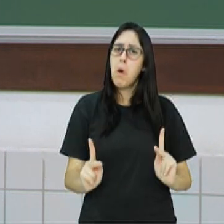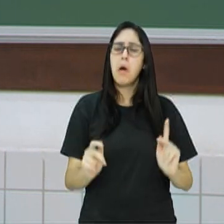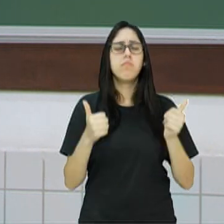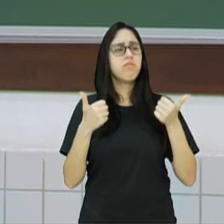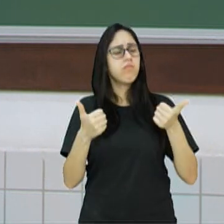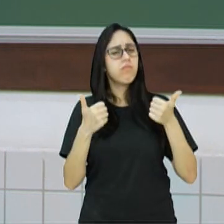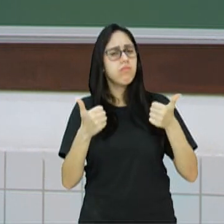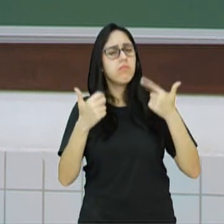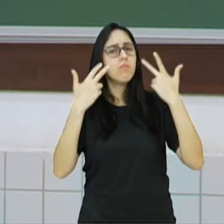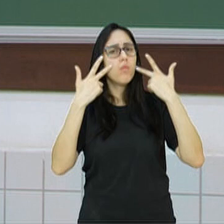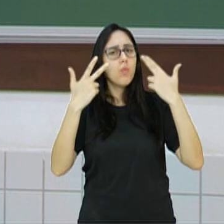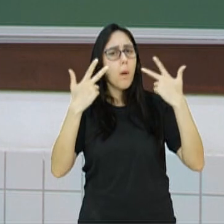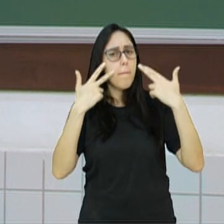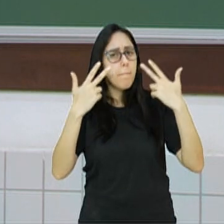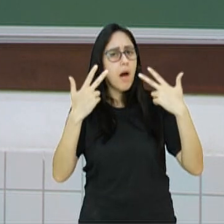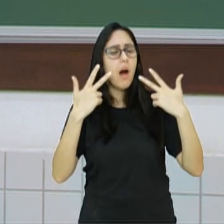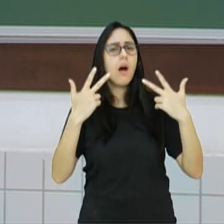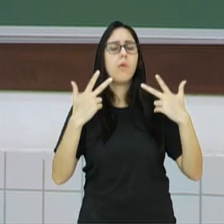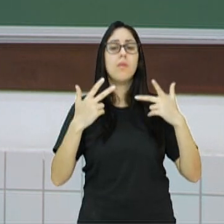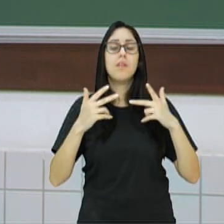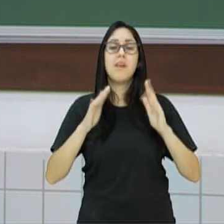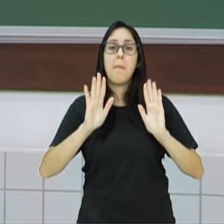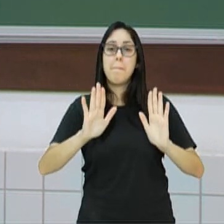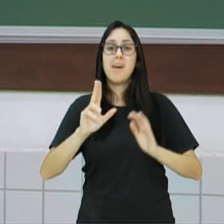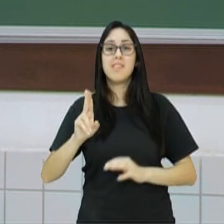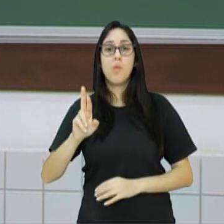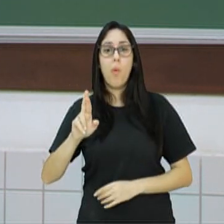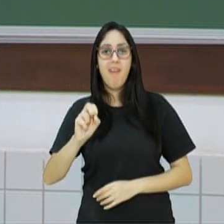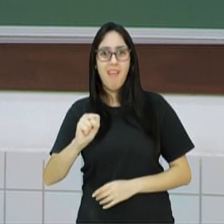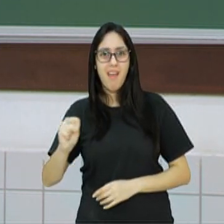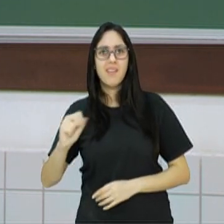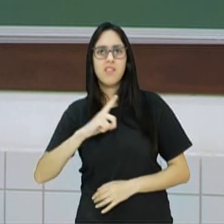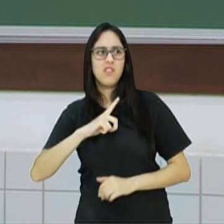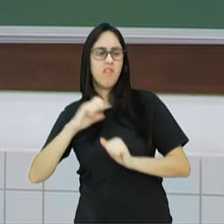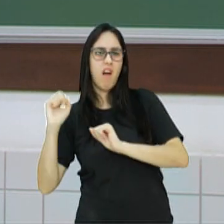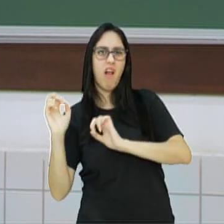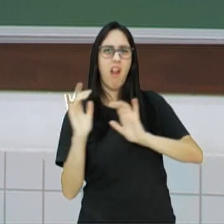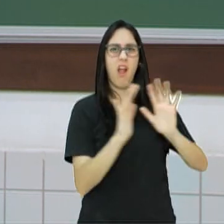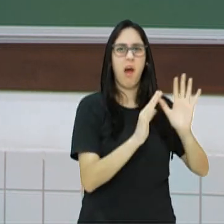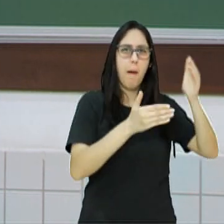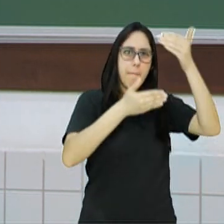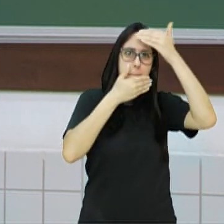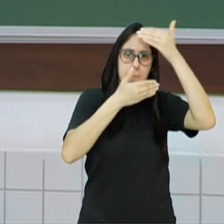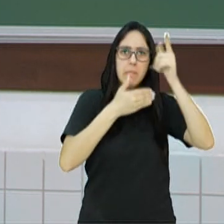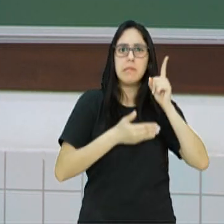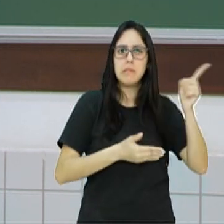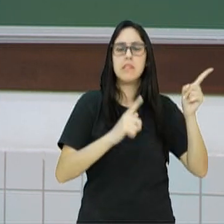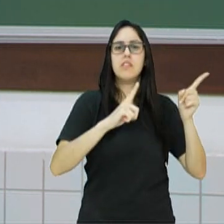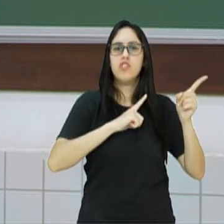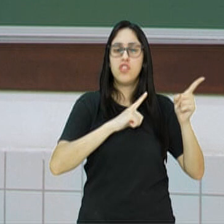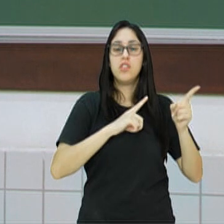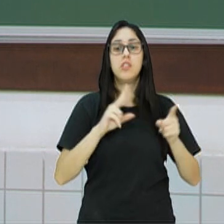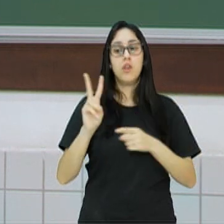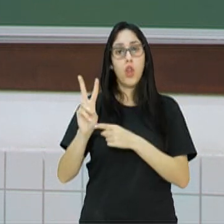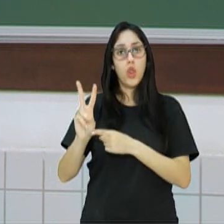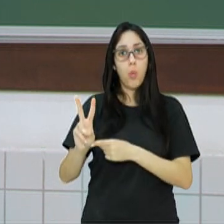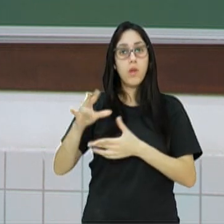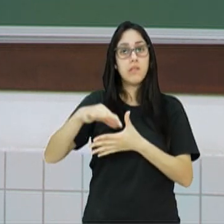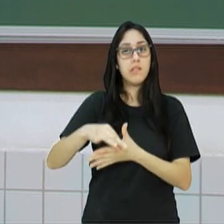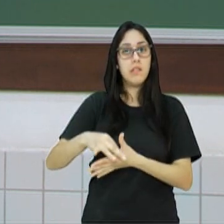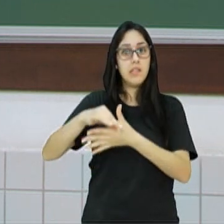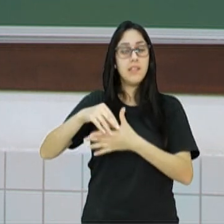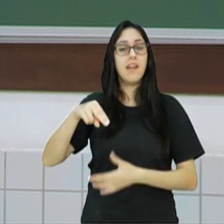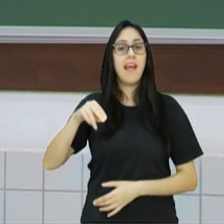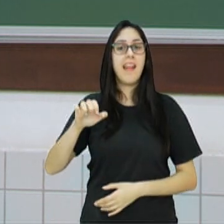com a invasão soviética ao Afeganistão e a chegada ao poder de dois líderes neoliberais, nós vamos ter aí